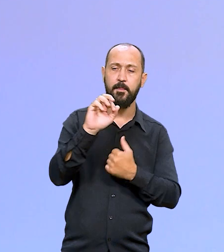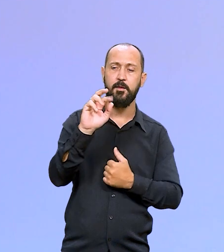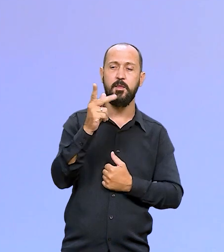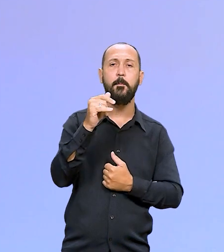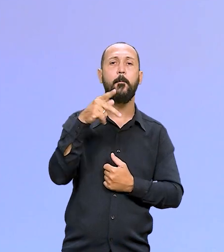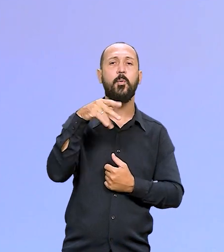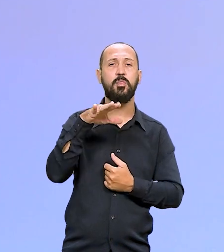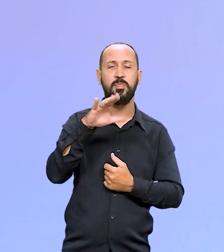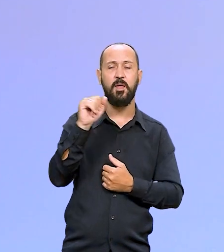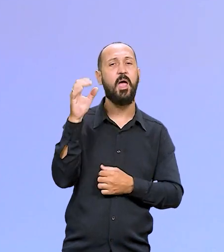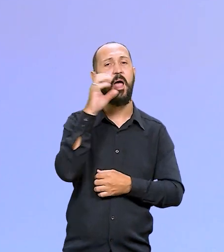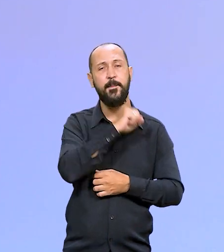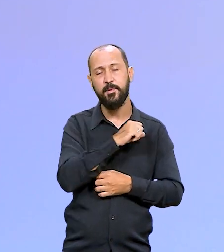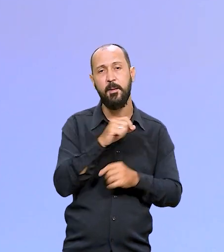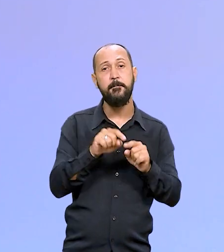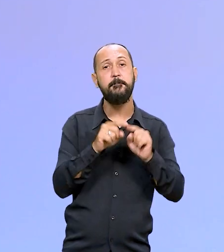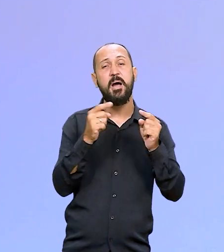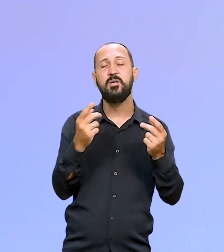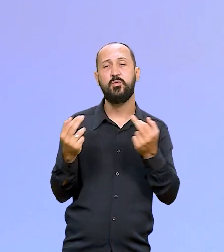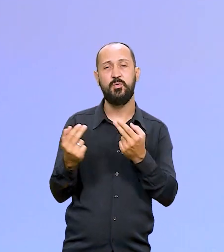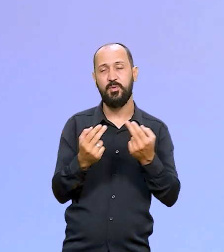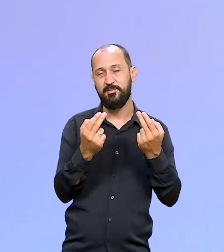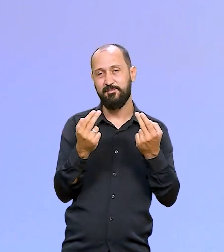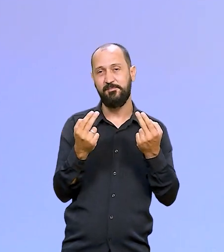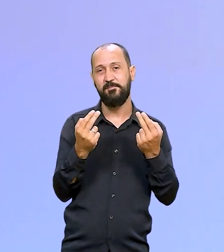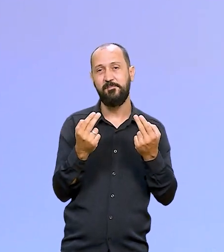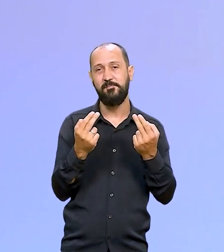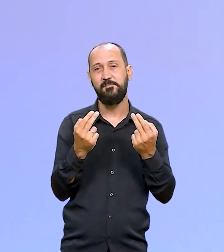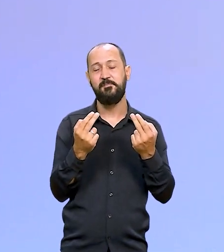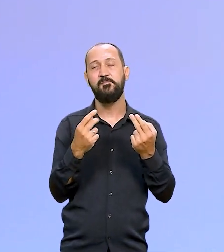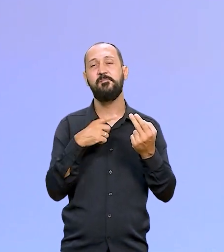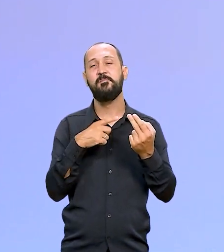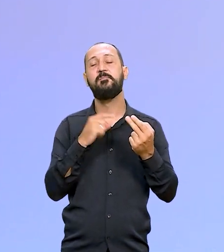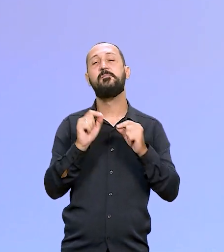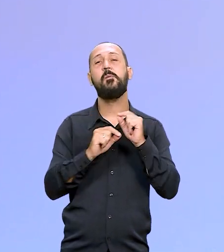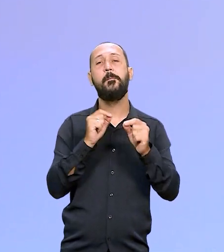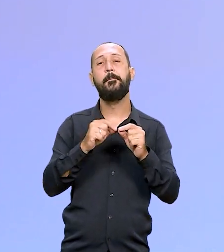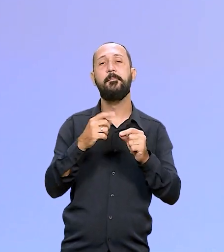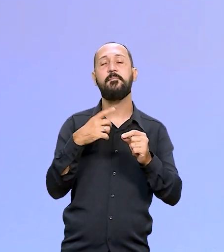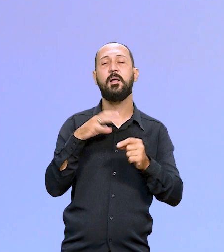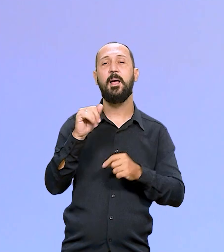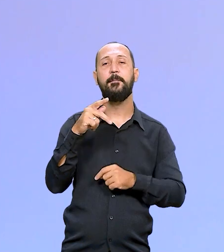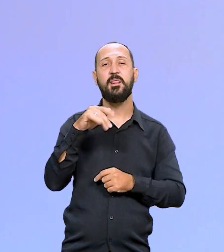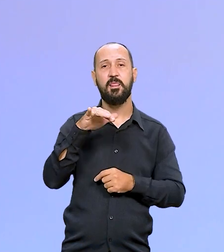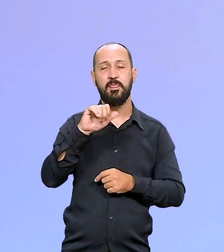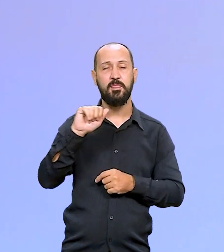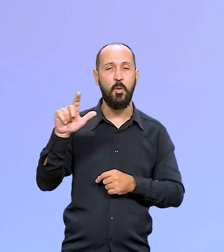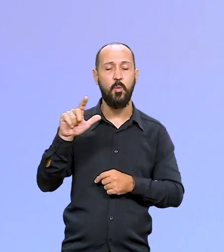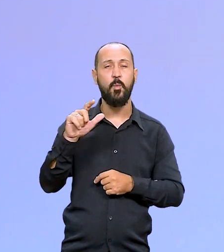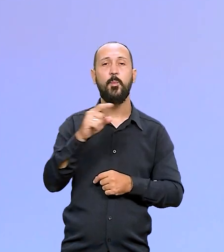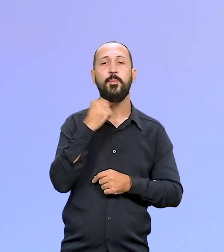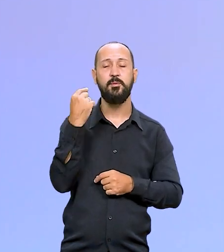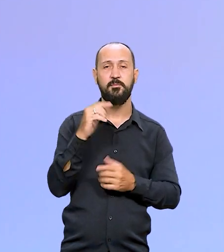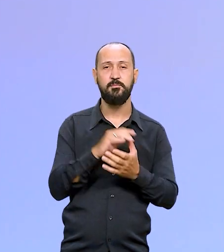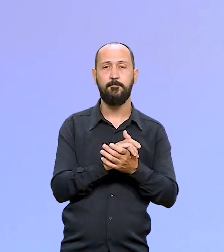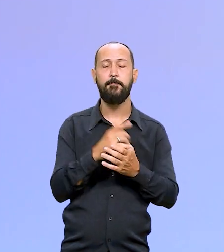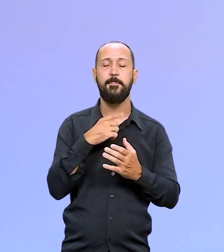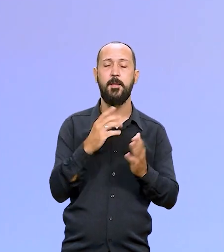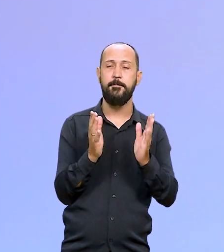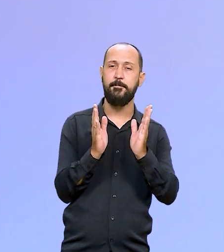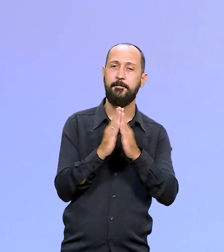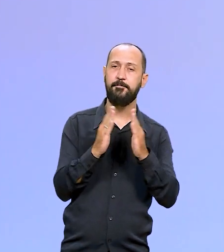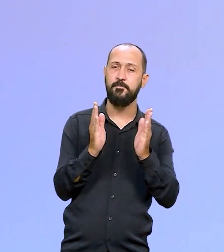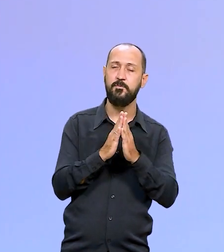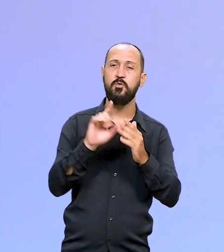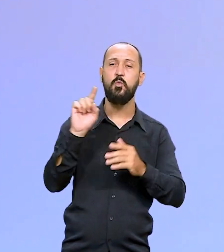substitui a hipoteca de forma muito rápida né mas ao mesmo tempo ela trouxe a existência do que a gente chama de Capital mto é porque o que acontece